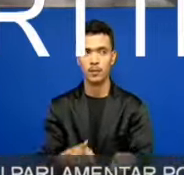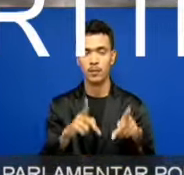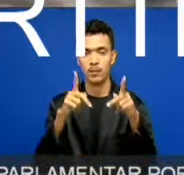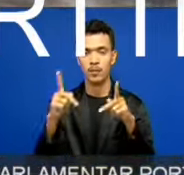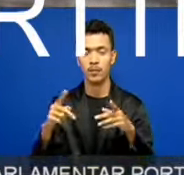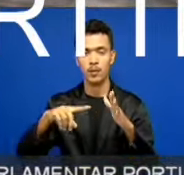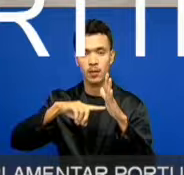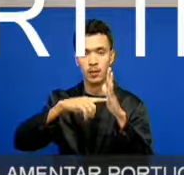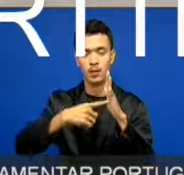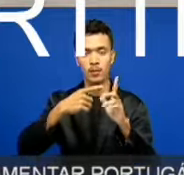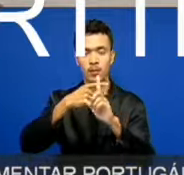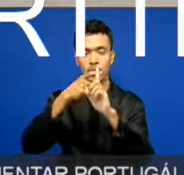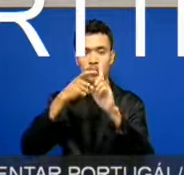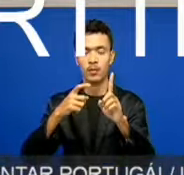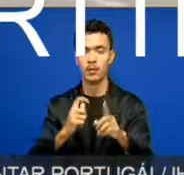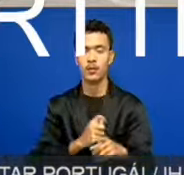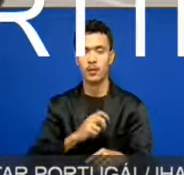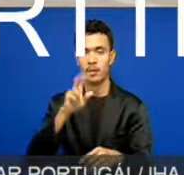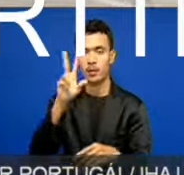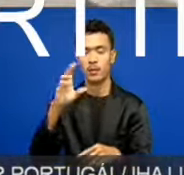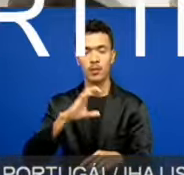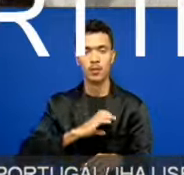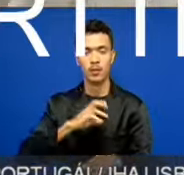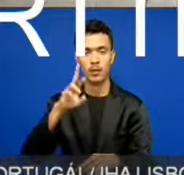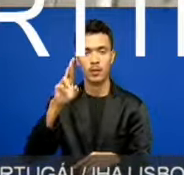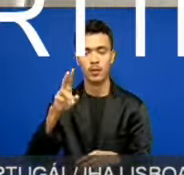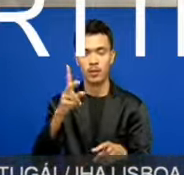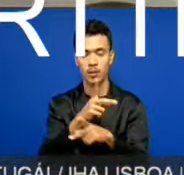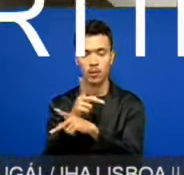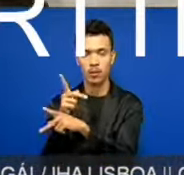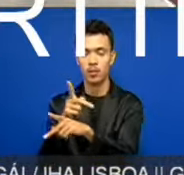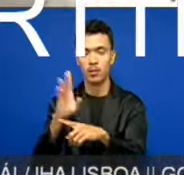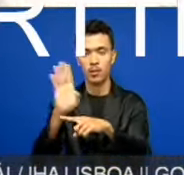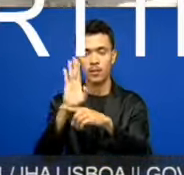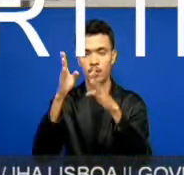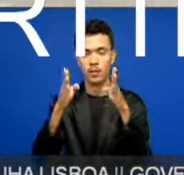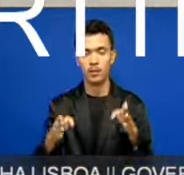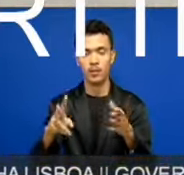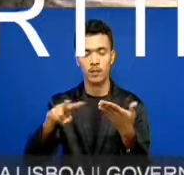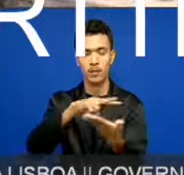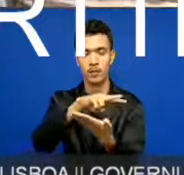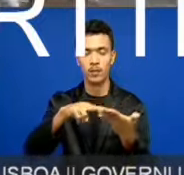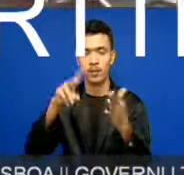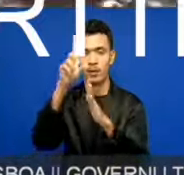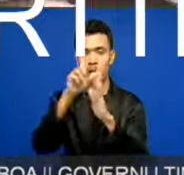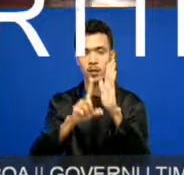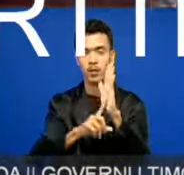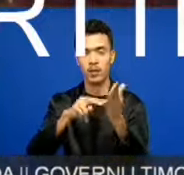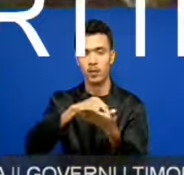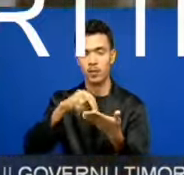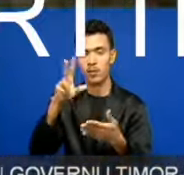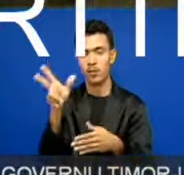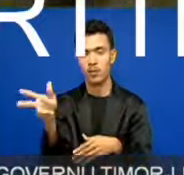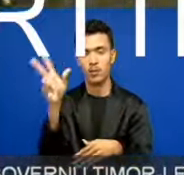ne Hahuhusi e ha areta citolo to Cristo Rei, onde controla Vendedór Sira viola lei número tolo nulo recintolo,